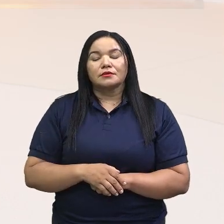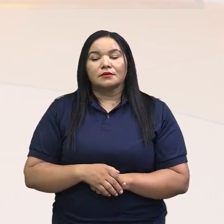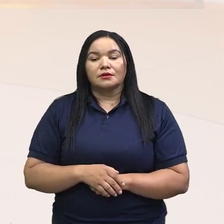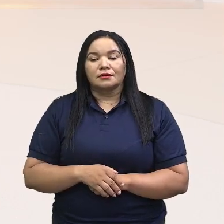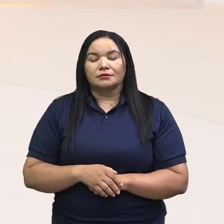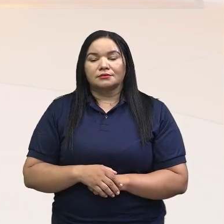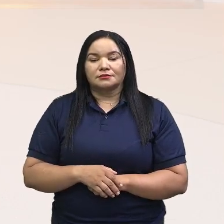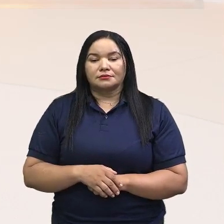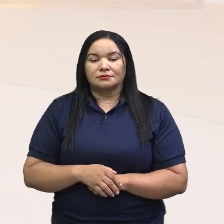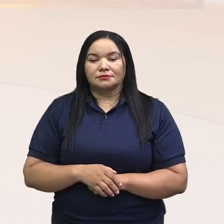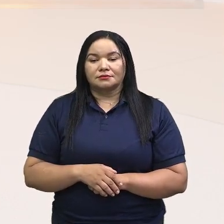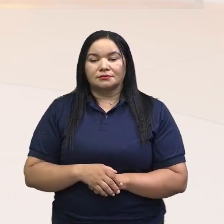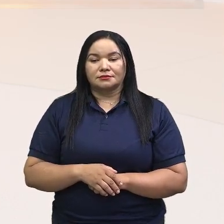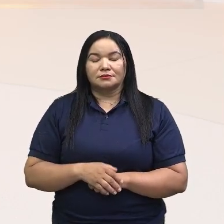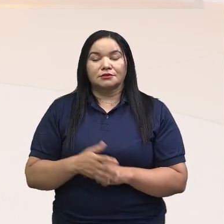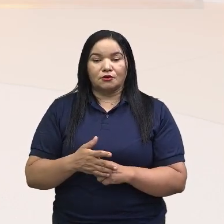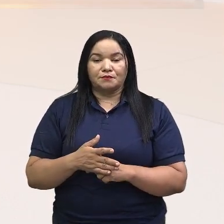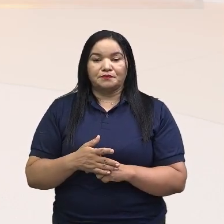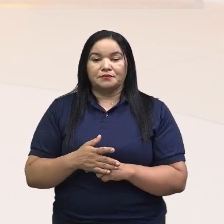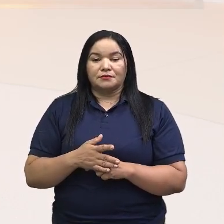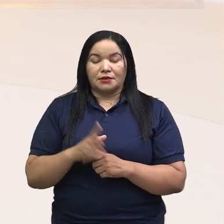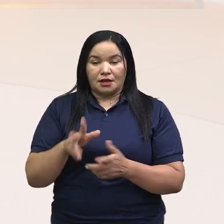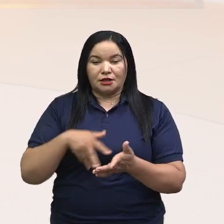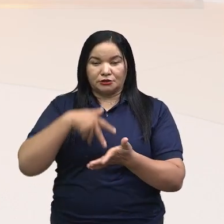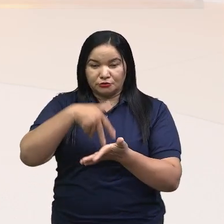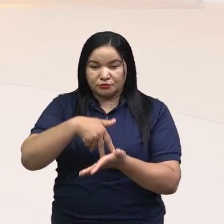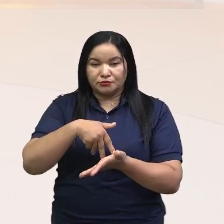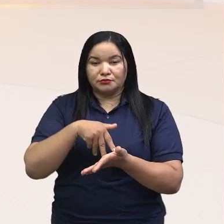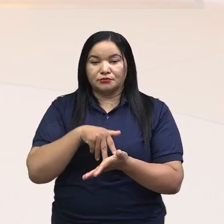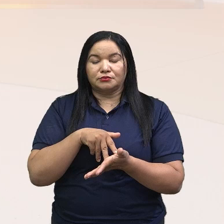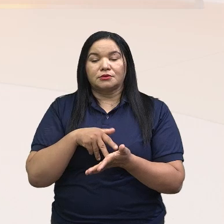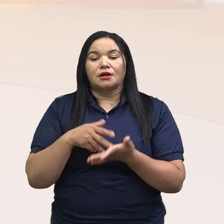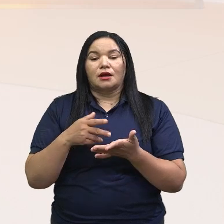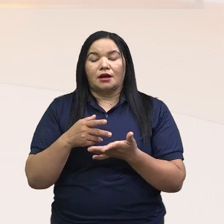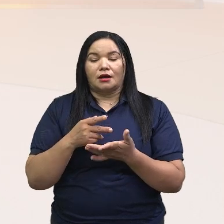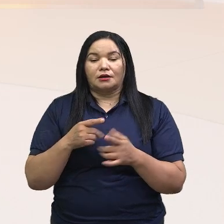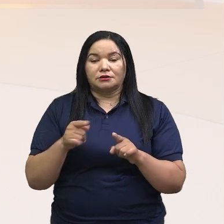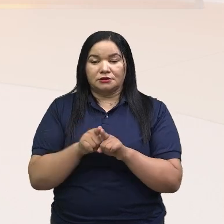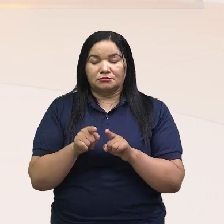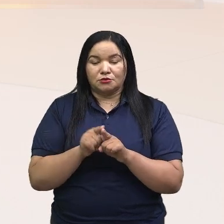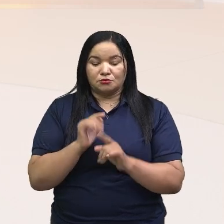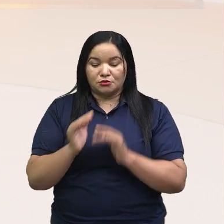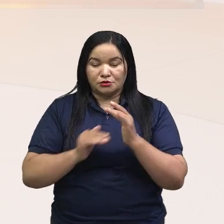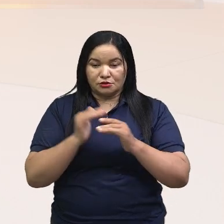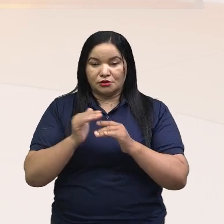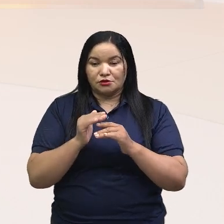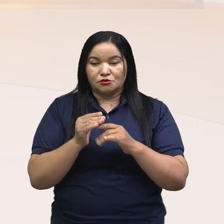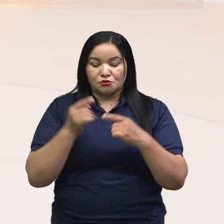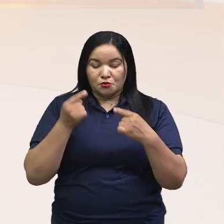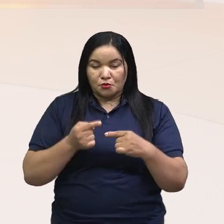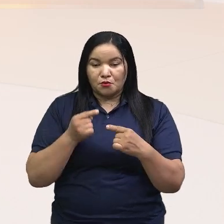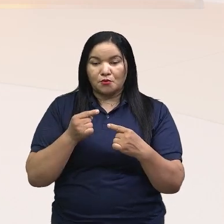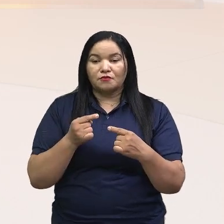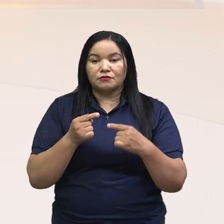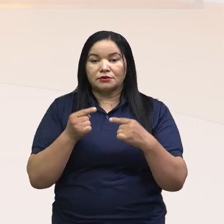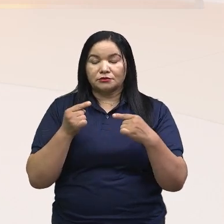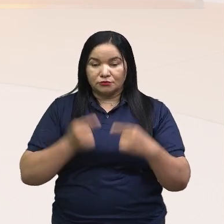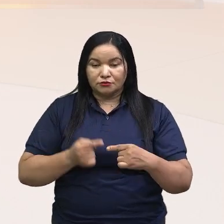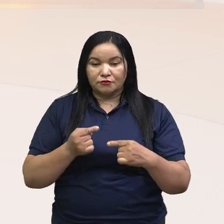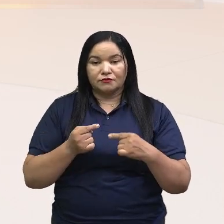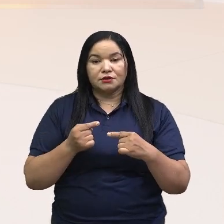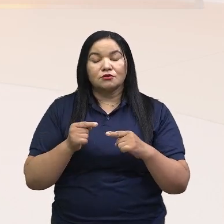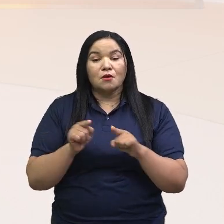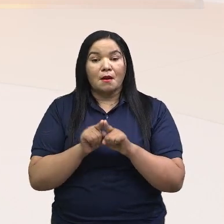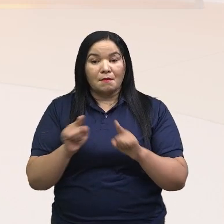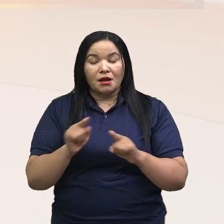então São Paulo apresenta uma resistência, né, dentro desse processo de um conflito civil, e